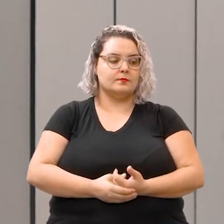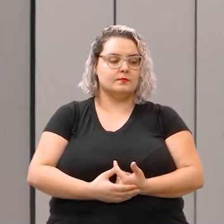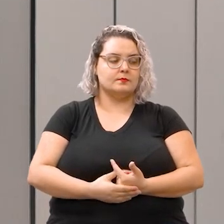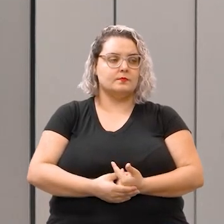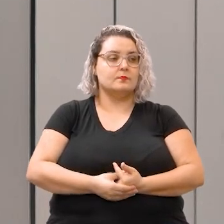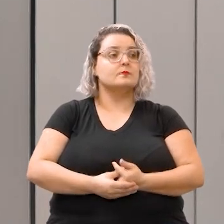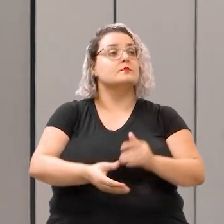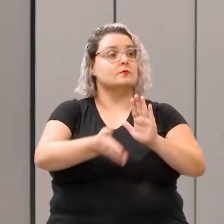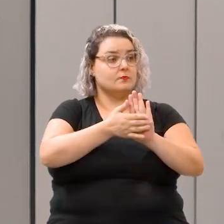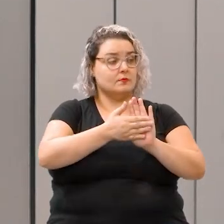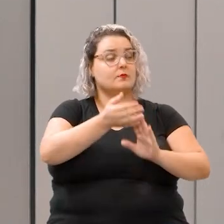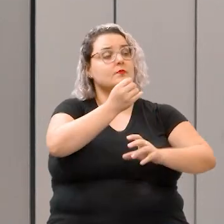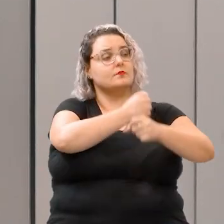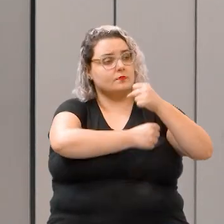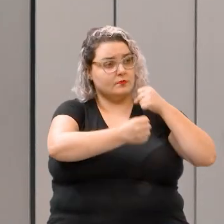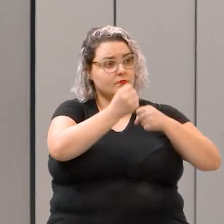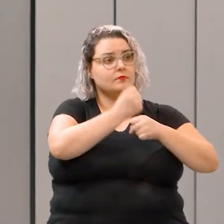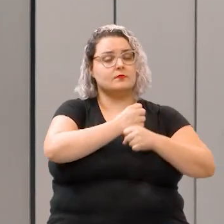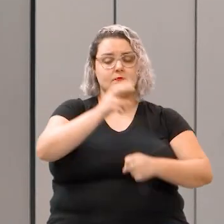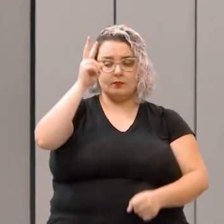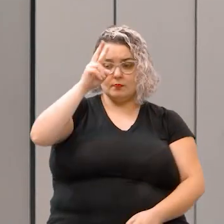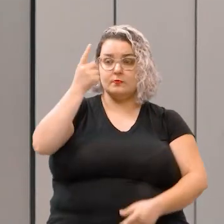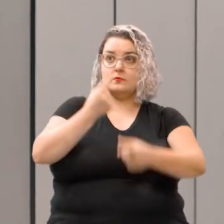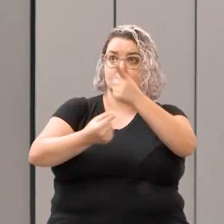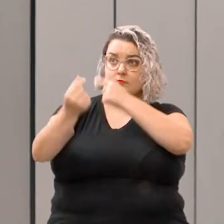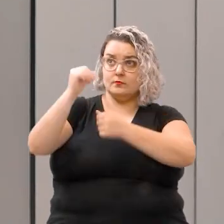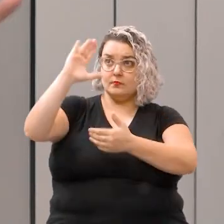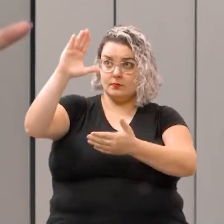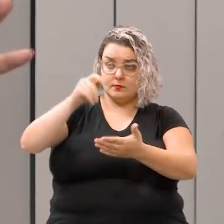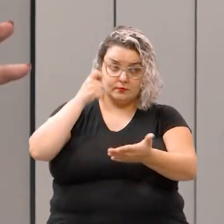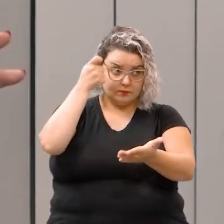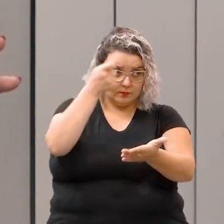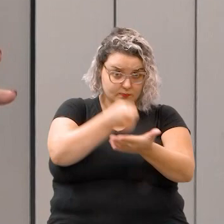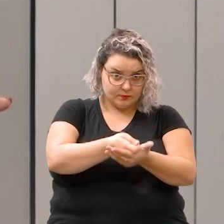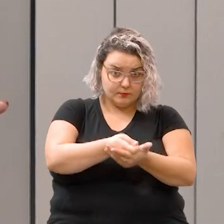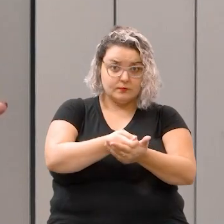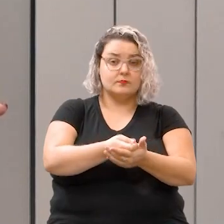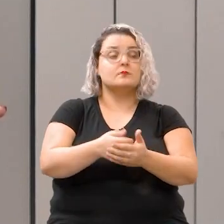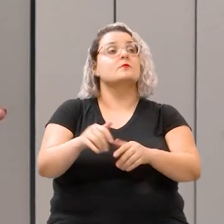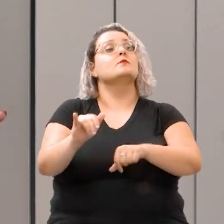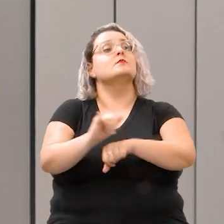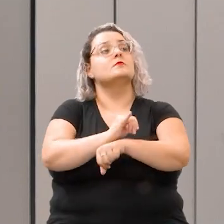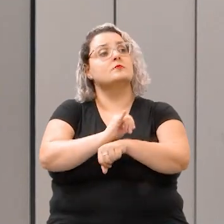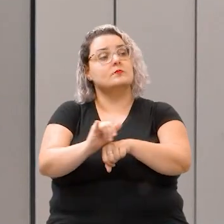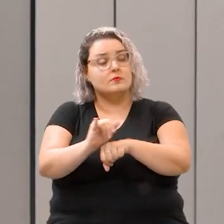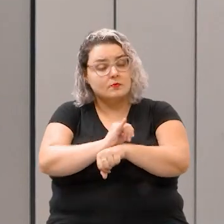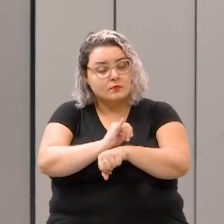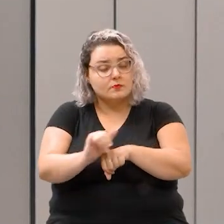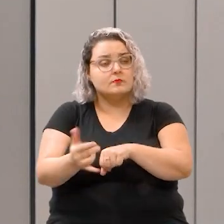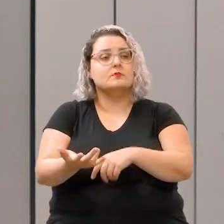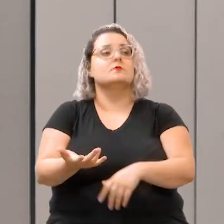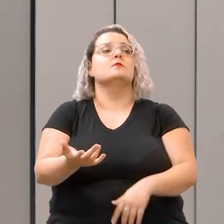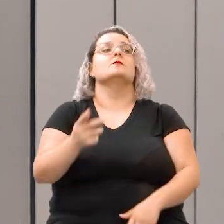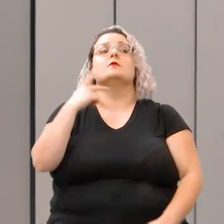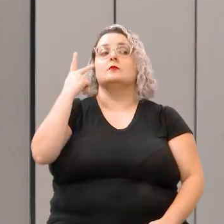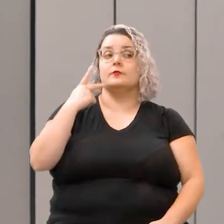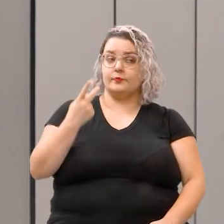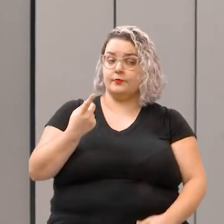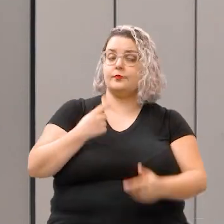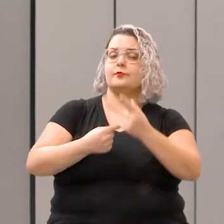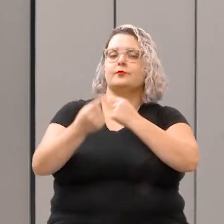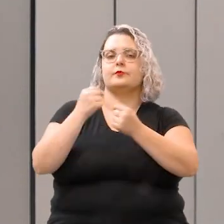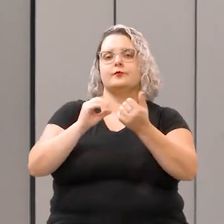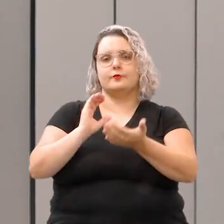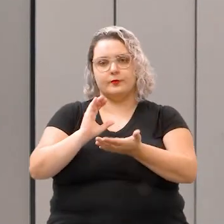aí o ano passado, a gente lembra que as emendas impositivas são ferramentas em que os parlamentares destinaram